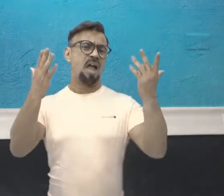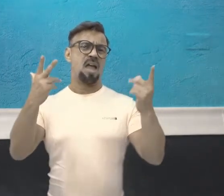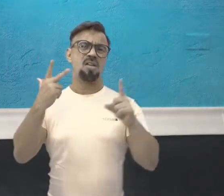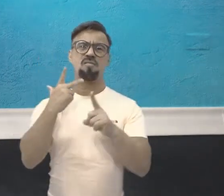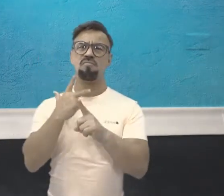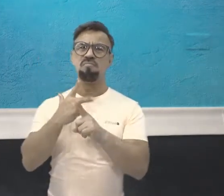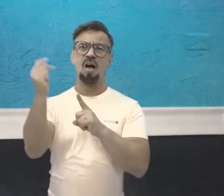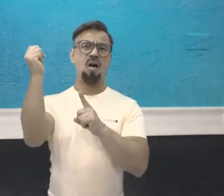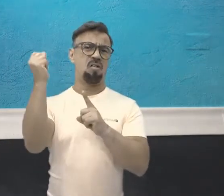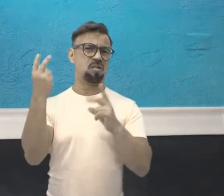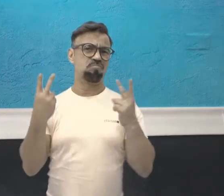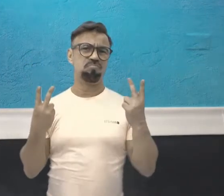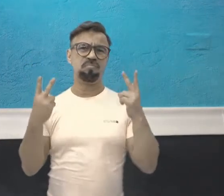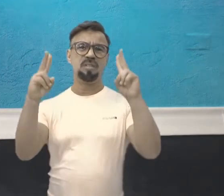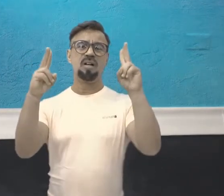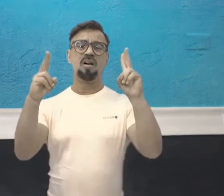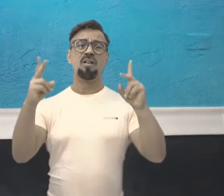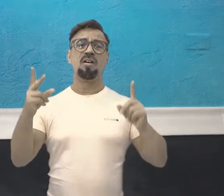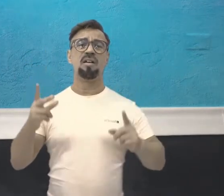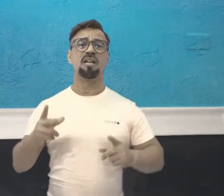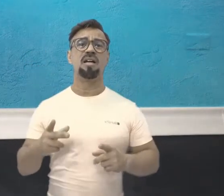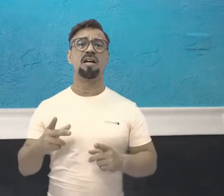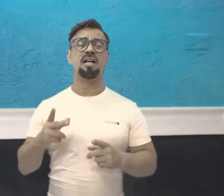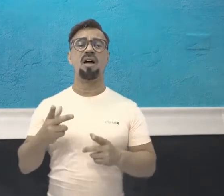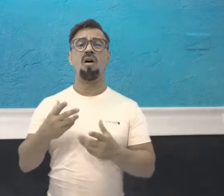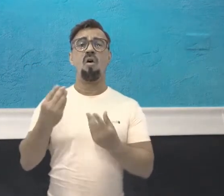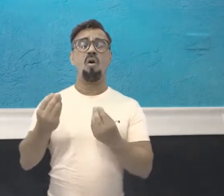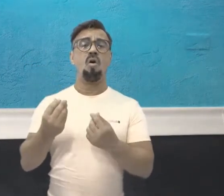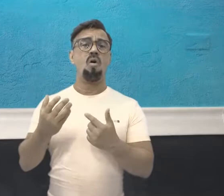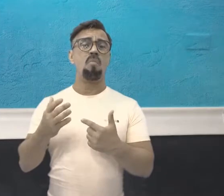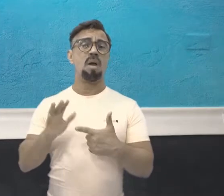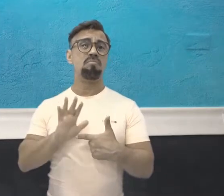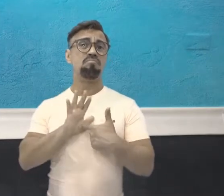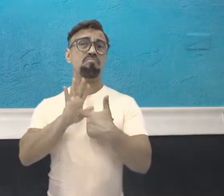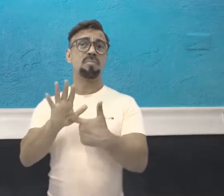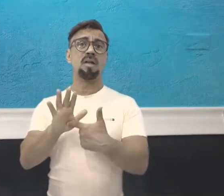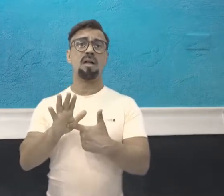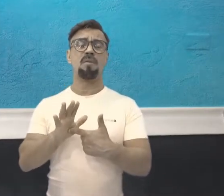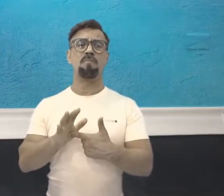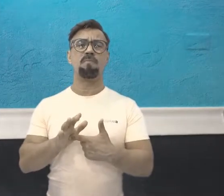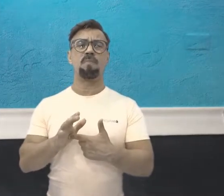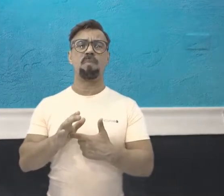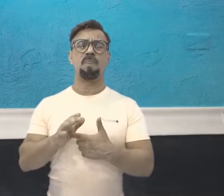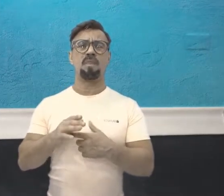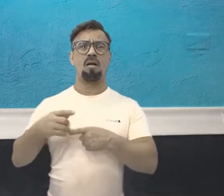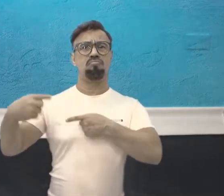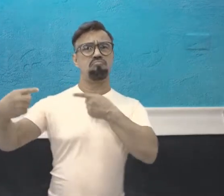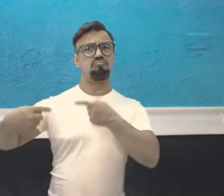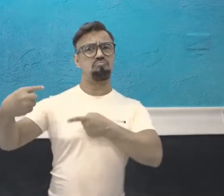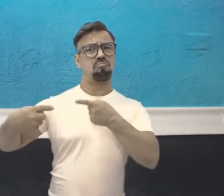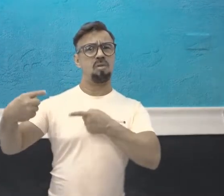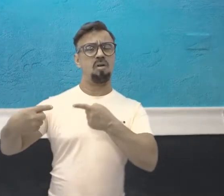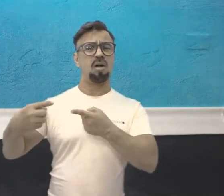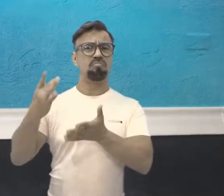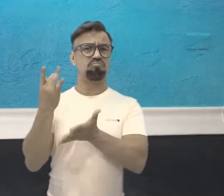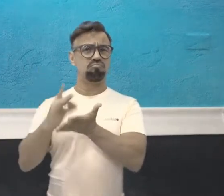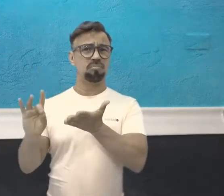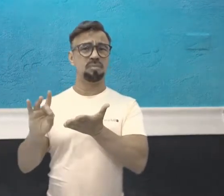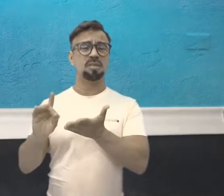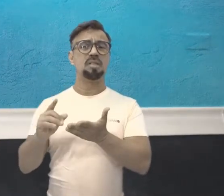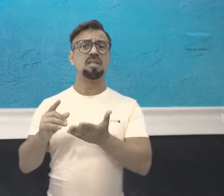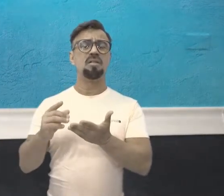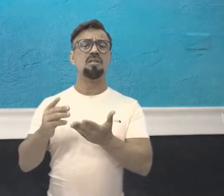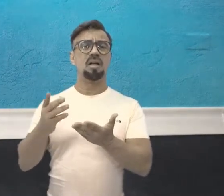vitória para insinuar alguns dos seus oponentes então